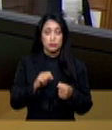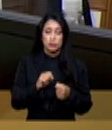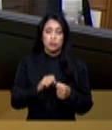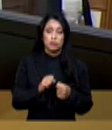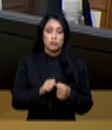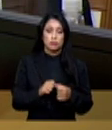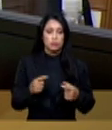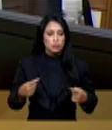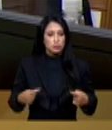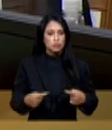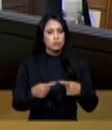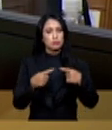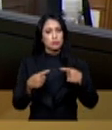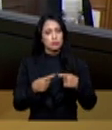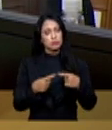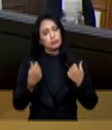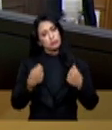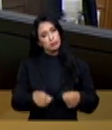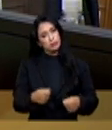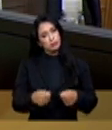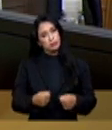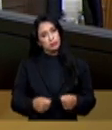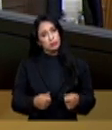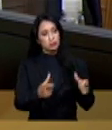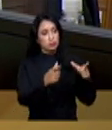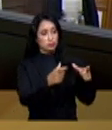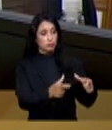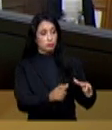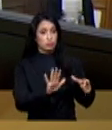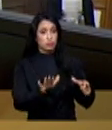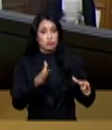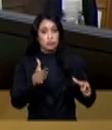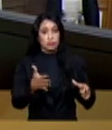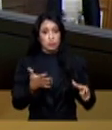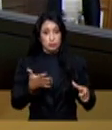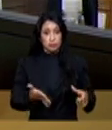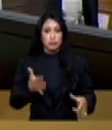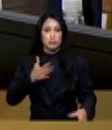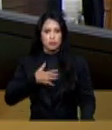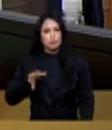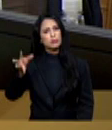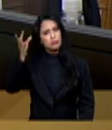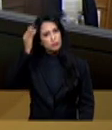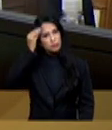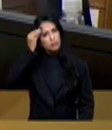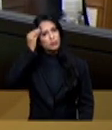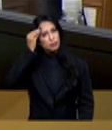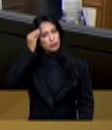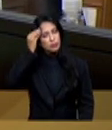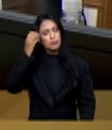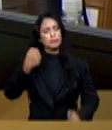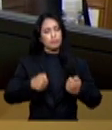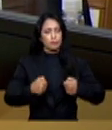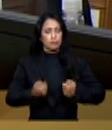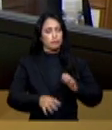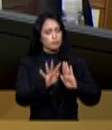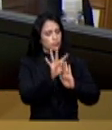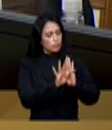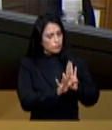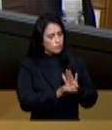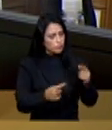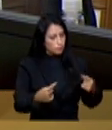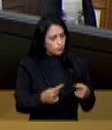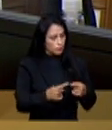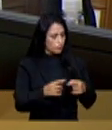acordo com as necessidades locais por isso no.meu interpretação conforme a constituição